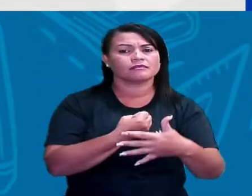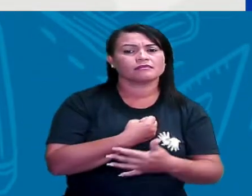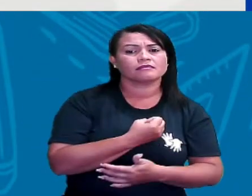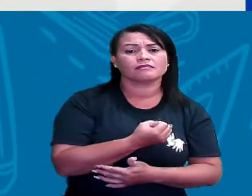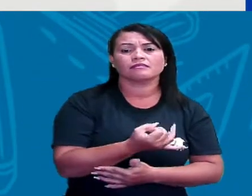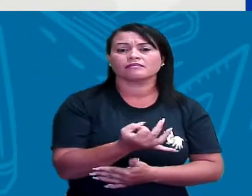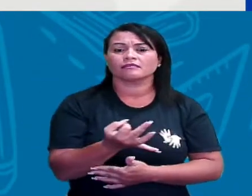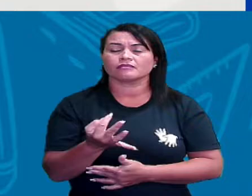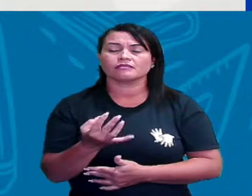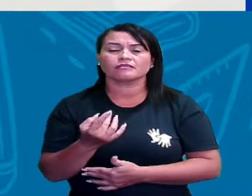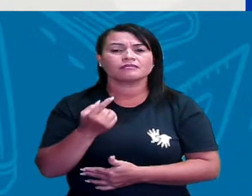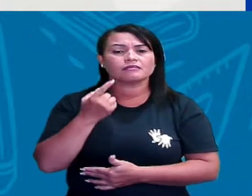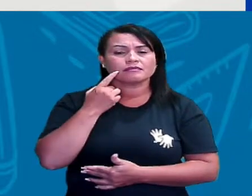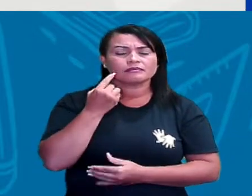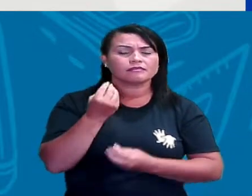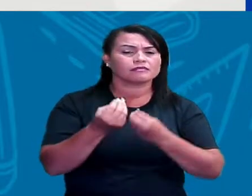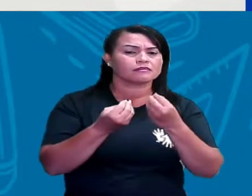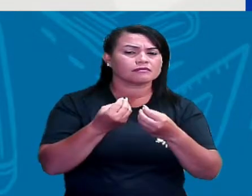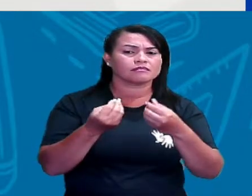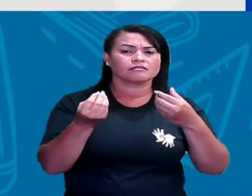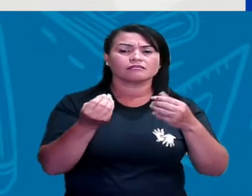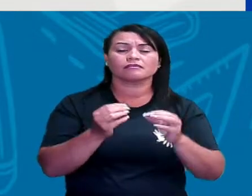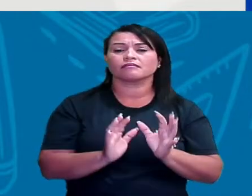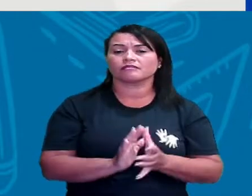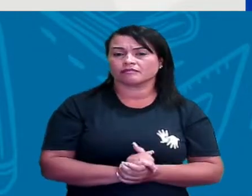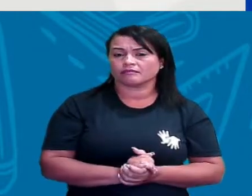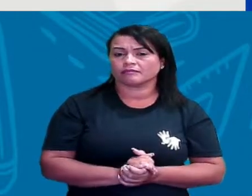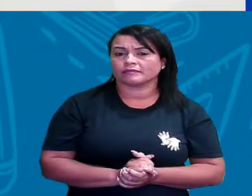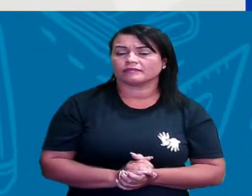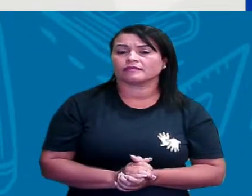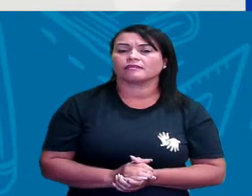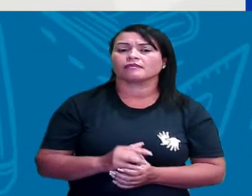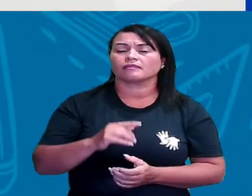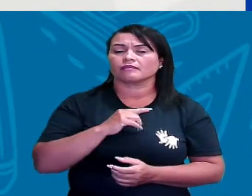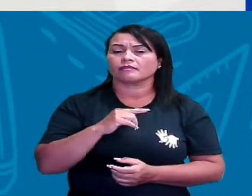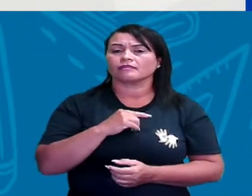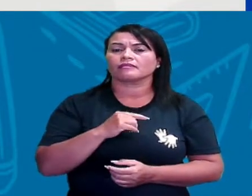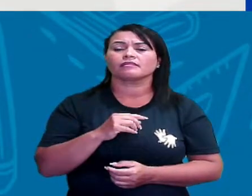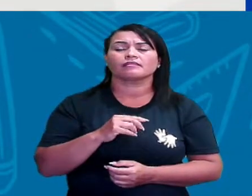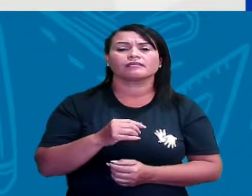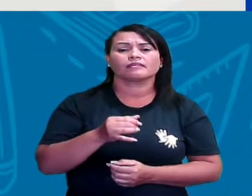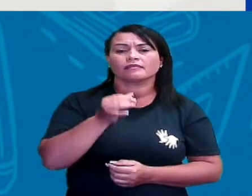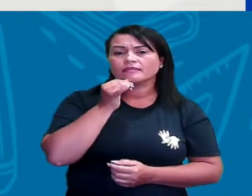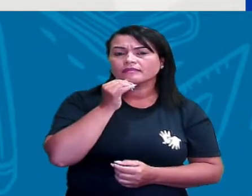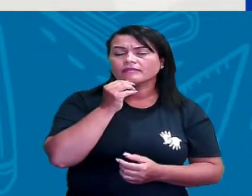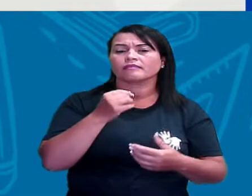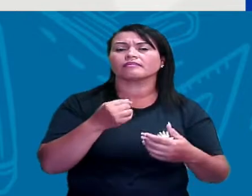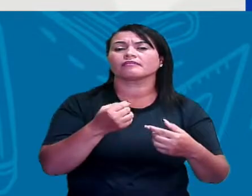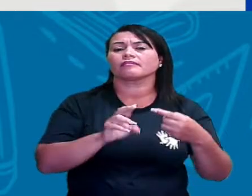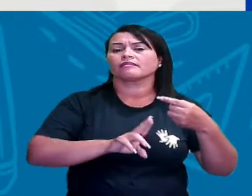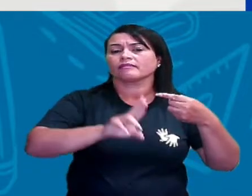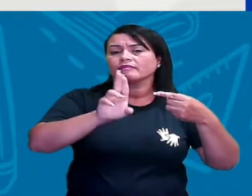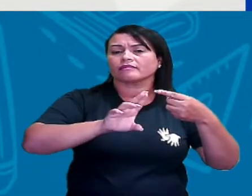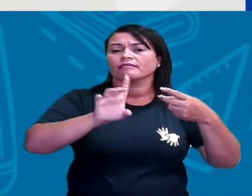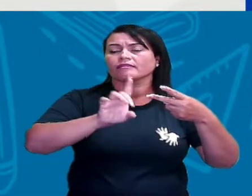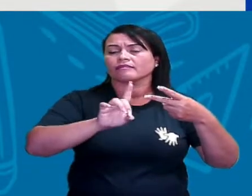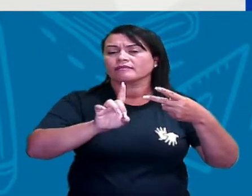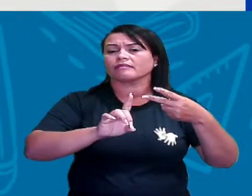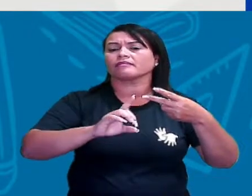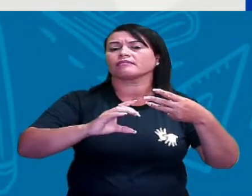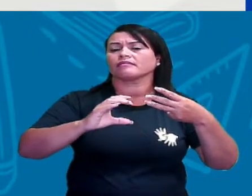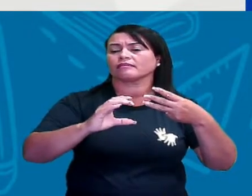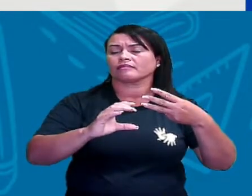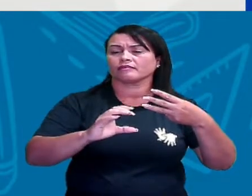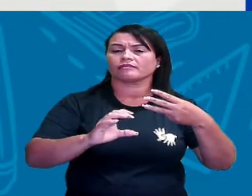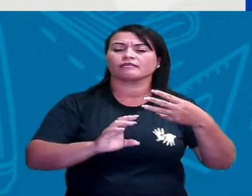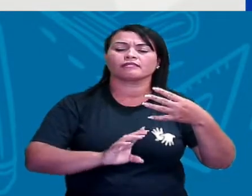isso? Como colocar o número? Colocar quem está na unidade, quem está na dezena, quem está na centena, quem